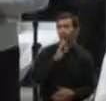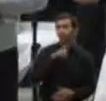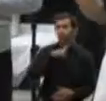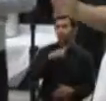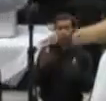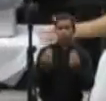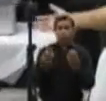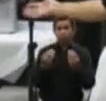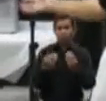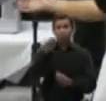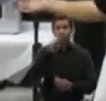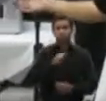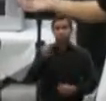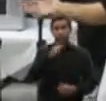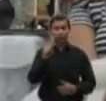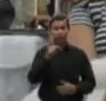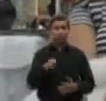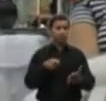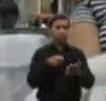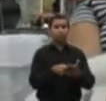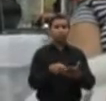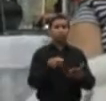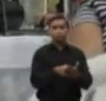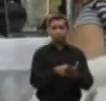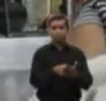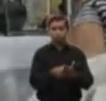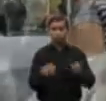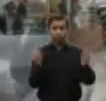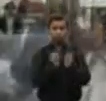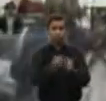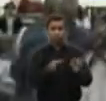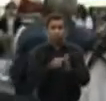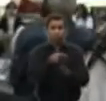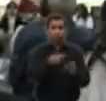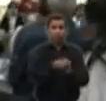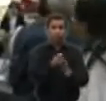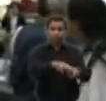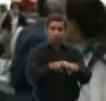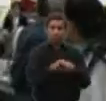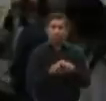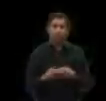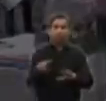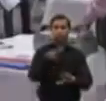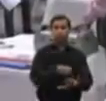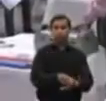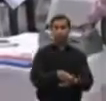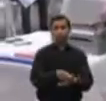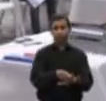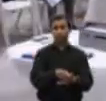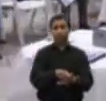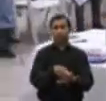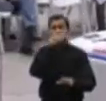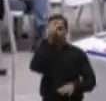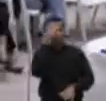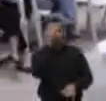entidades, organizações não governamentais e conselhos de defesa de direitos trabalhando a favor da inclusão. Quem